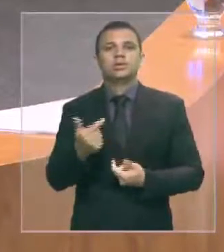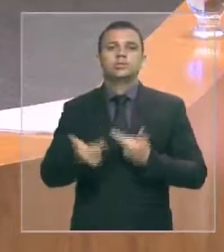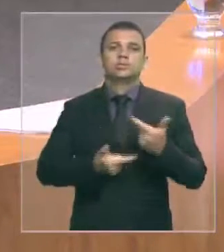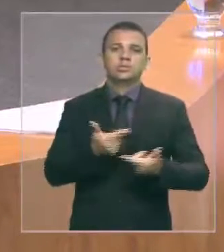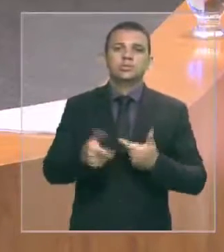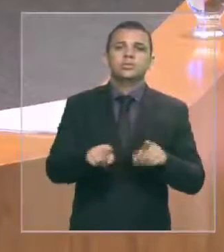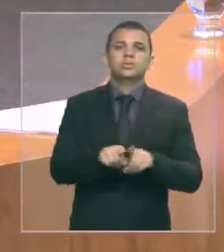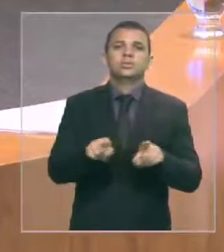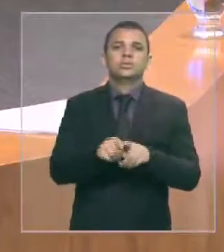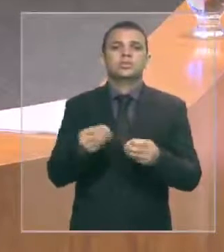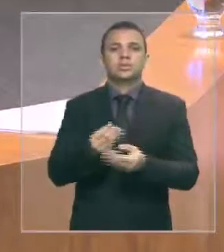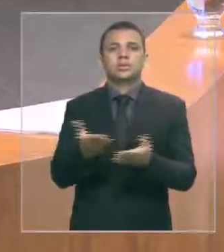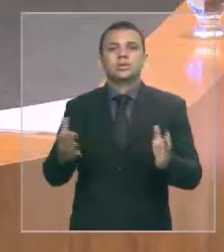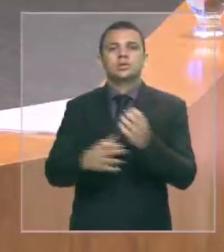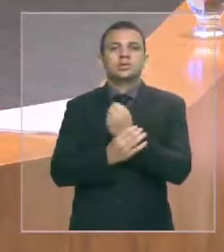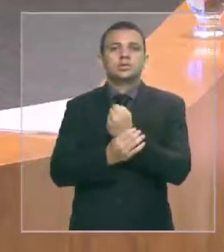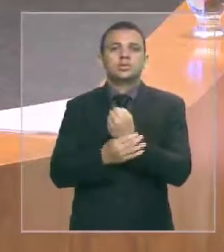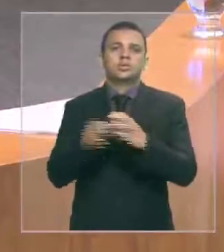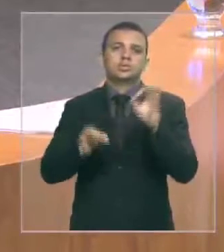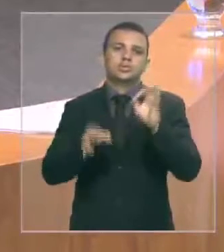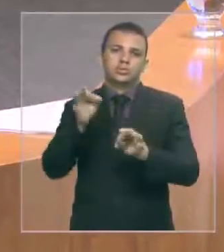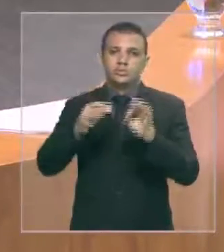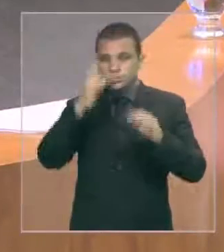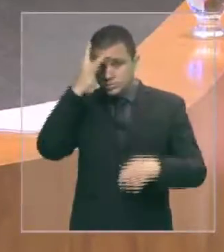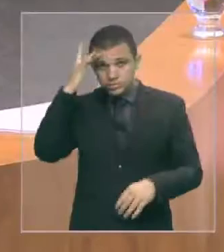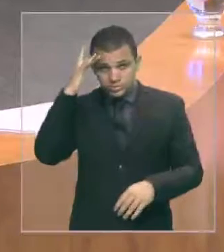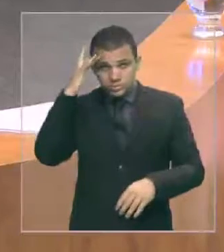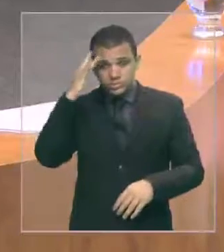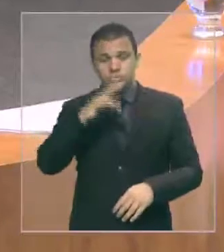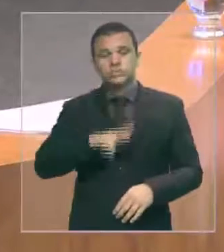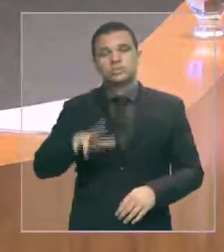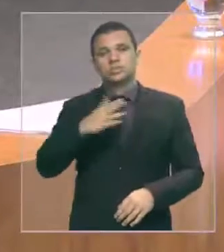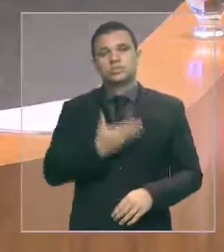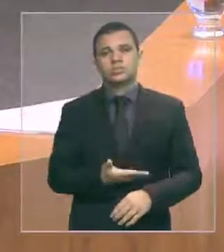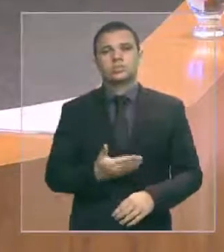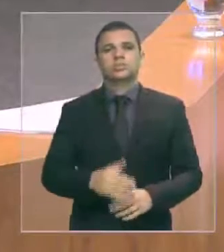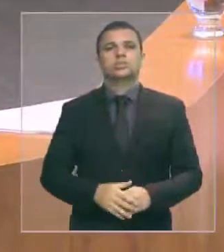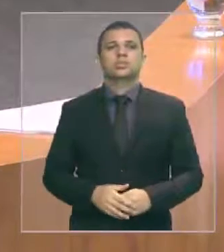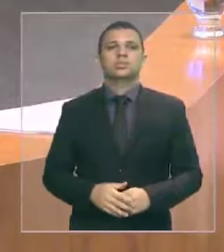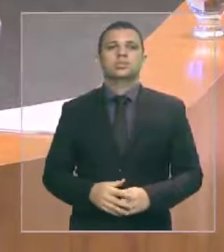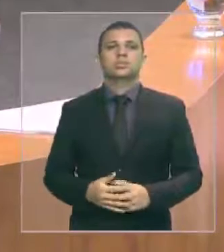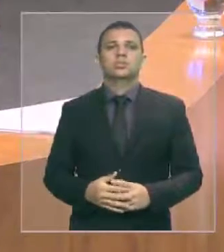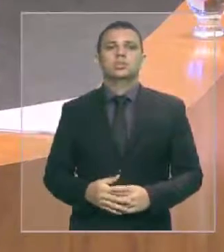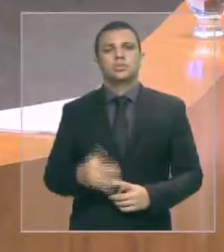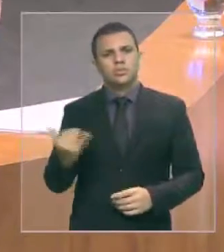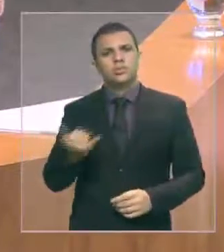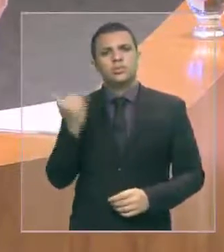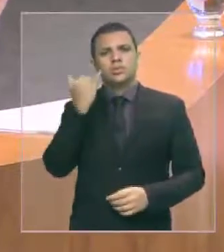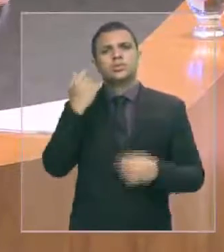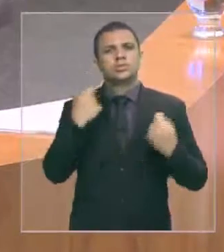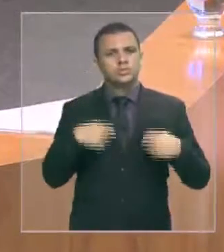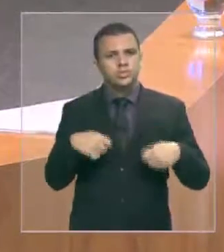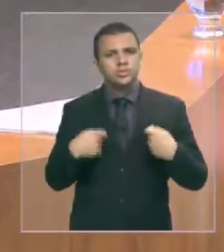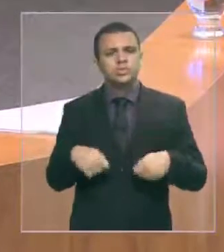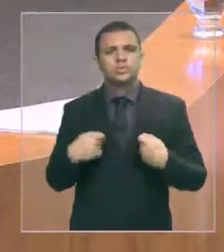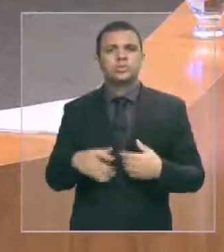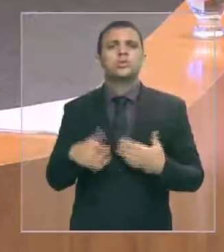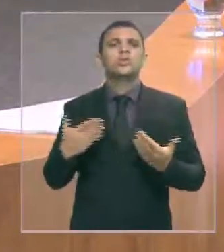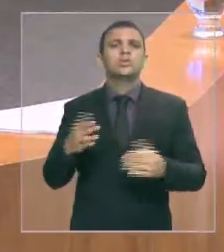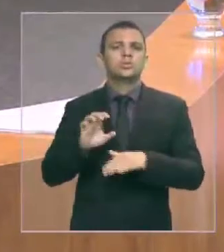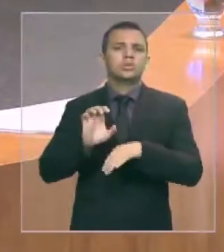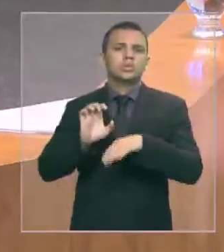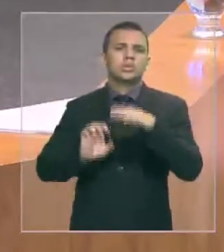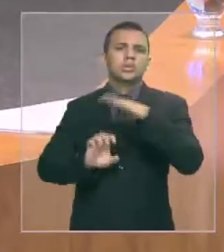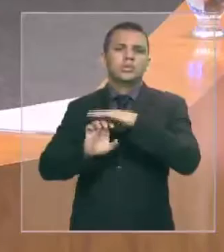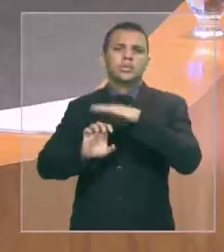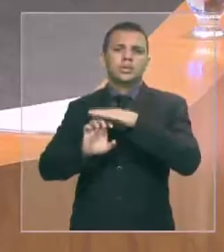garantia de segurança jurídica dos operadores, importante, necessário, Qual é a empresa que vem lá